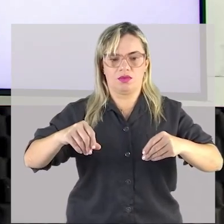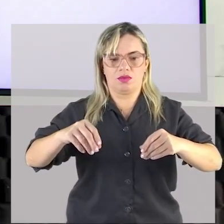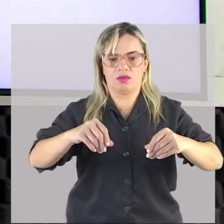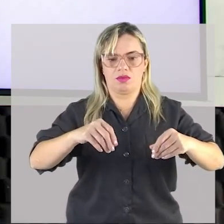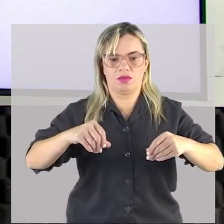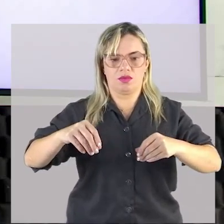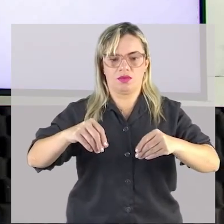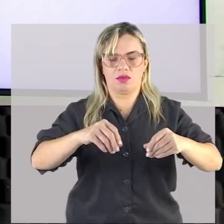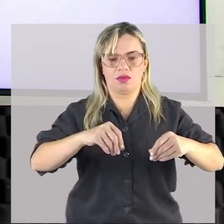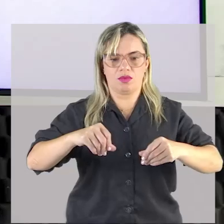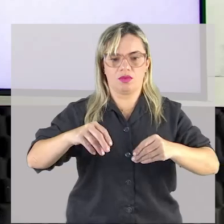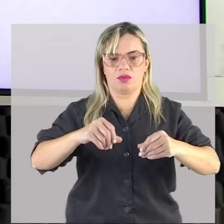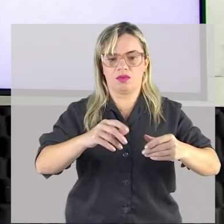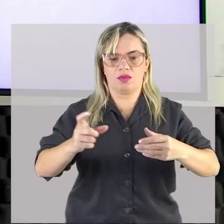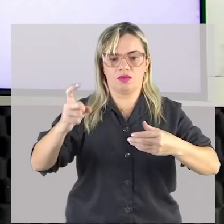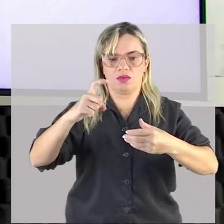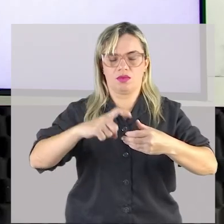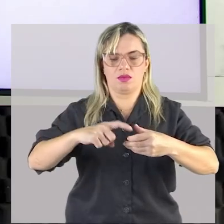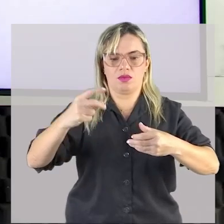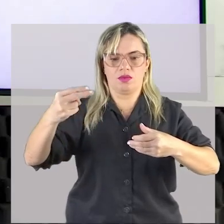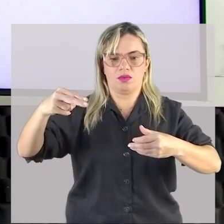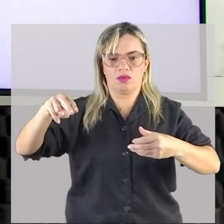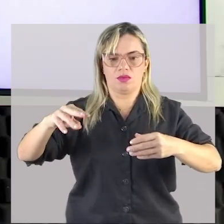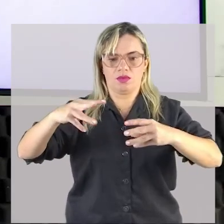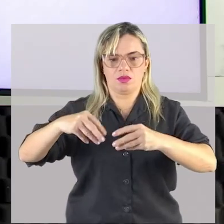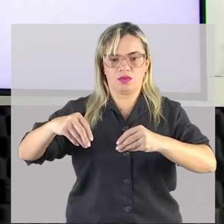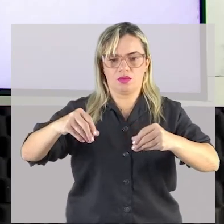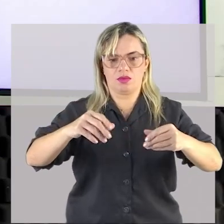dizer, estão devolvendo para o solo, né,